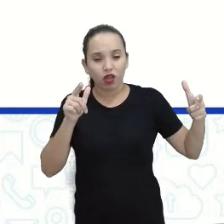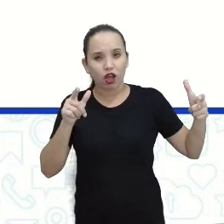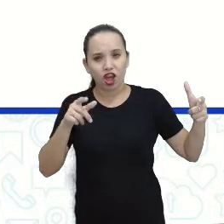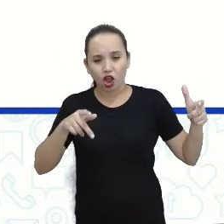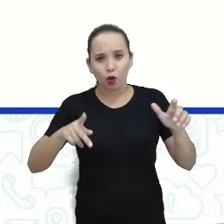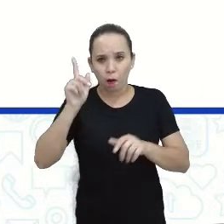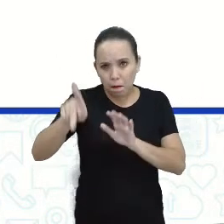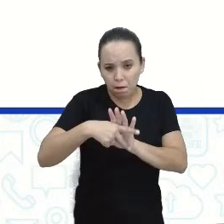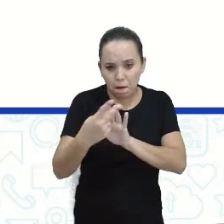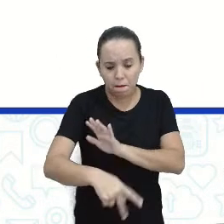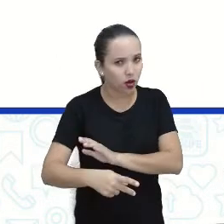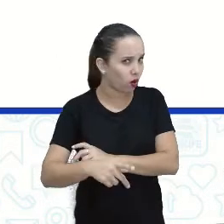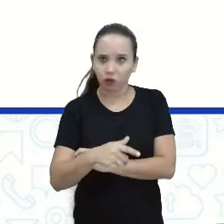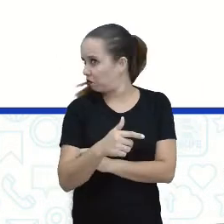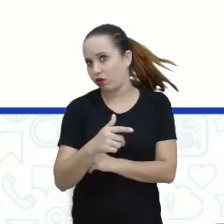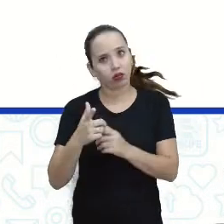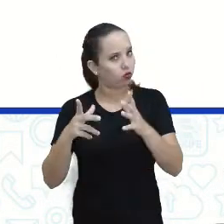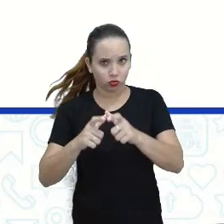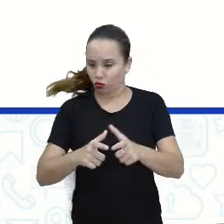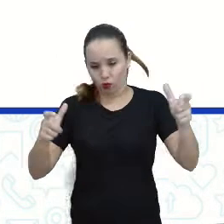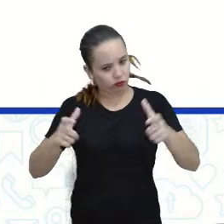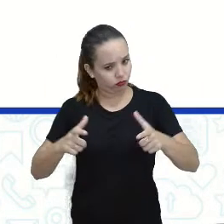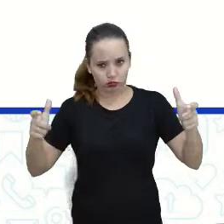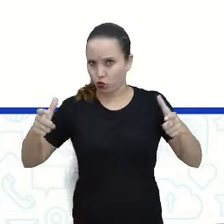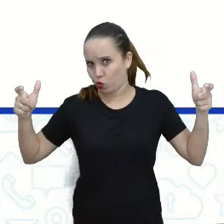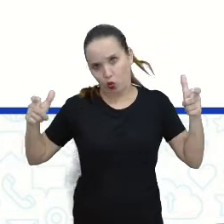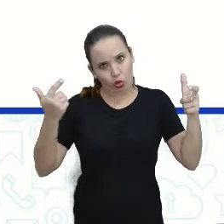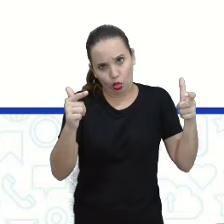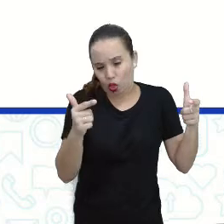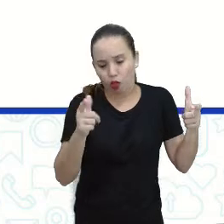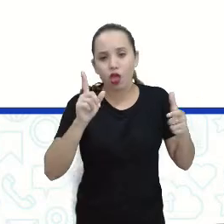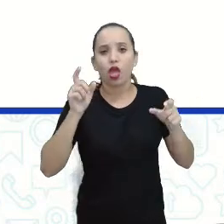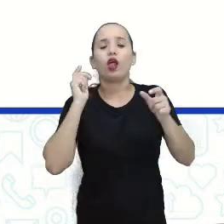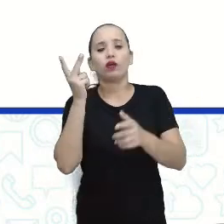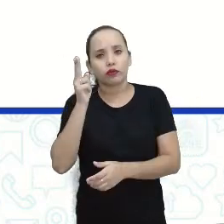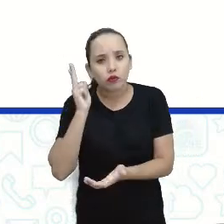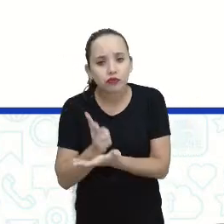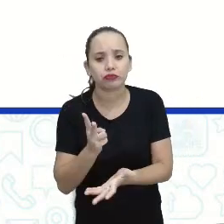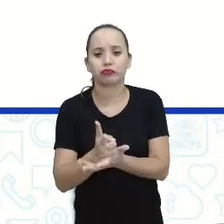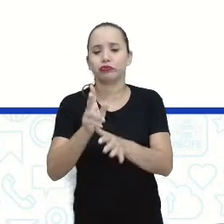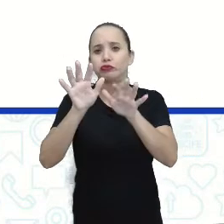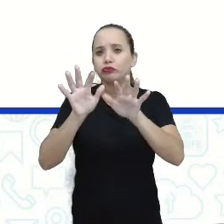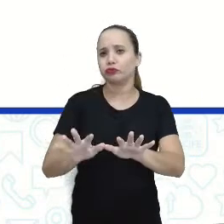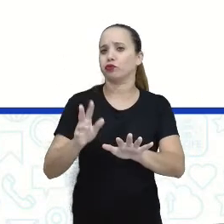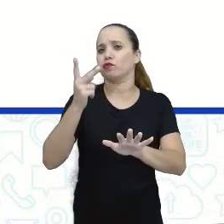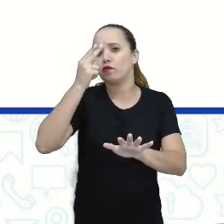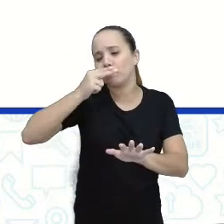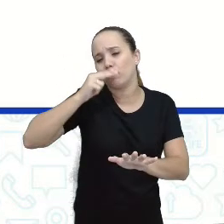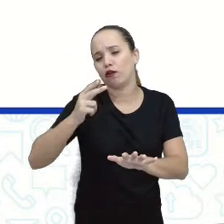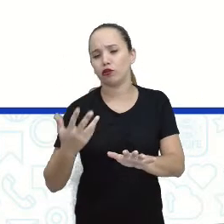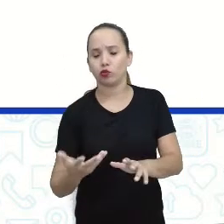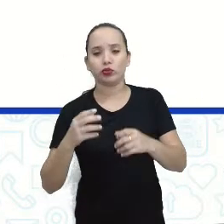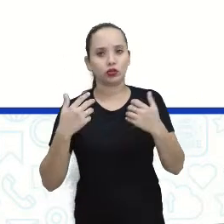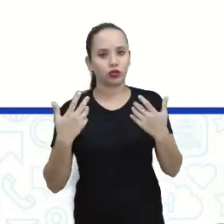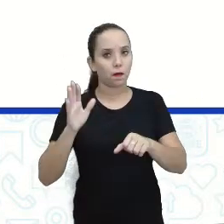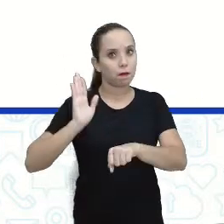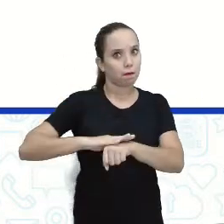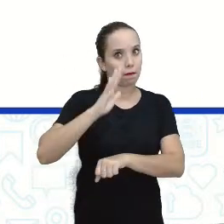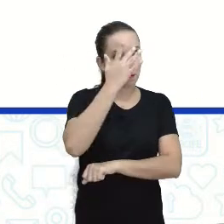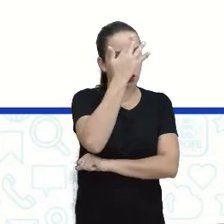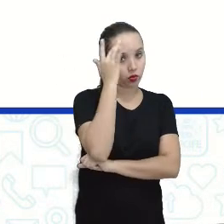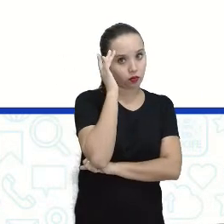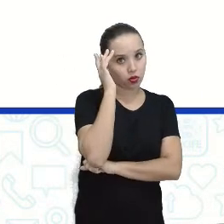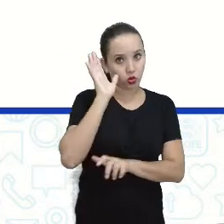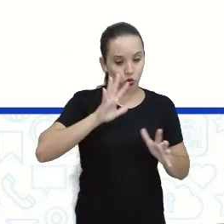não está aumentando, gente, né? A quantidade de água doce, ela continua a mesma. Então, quanto mais pessoas precisam